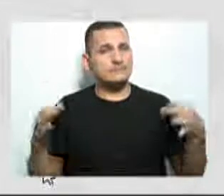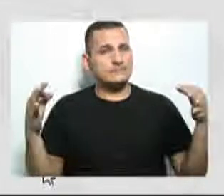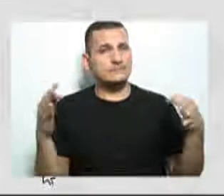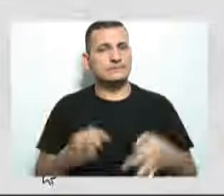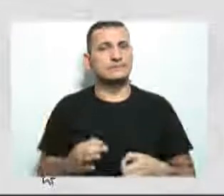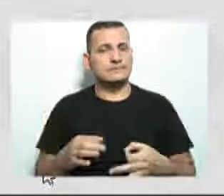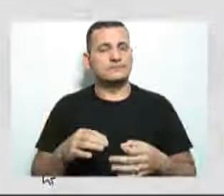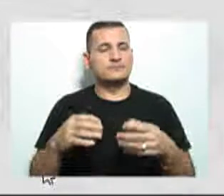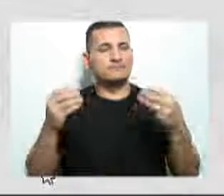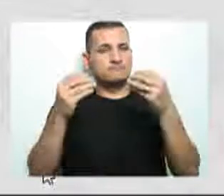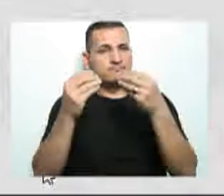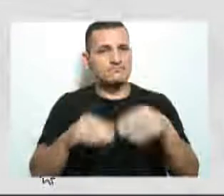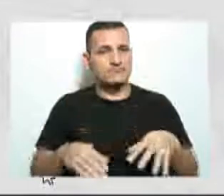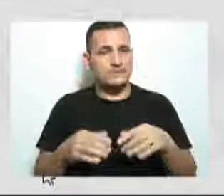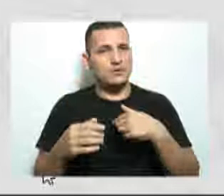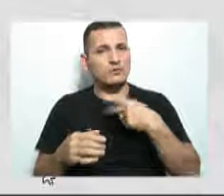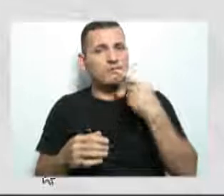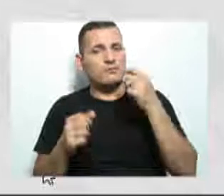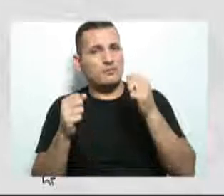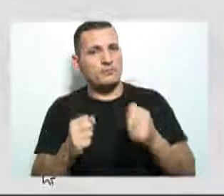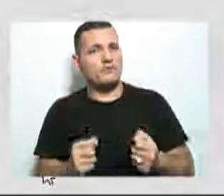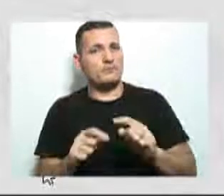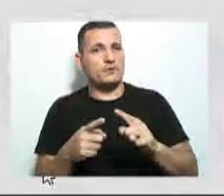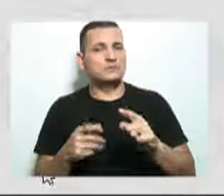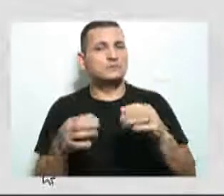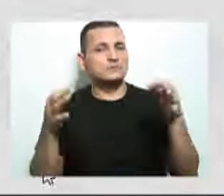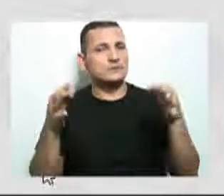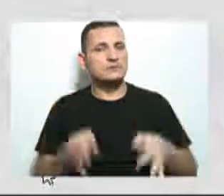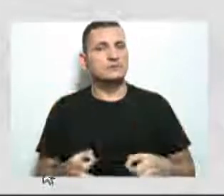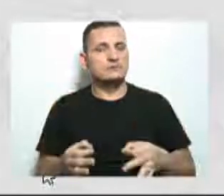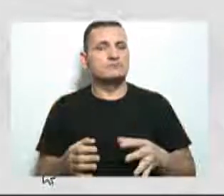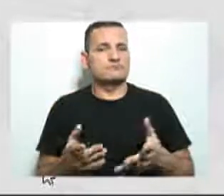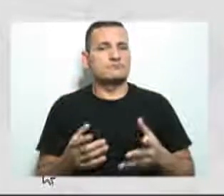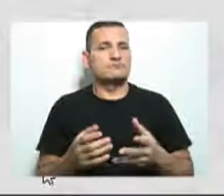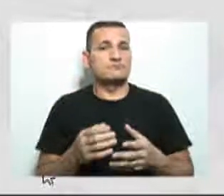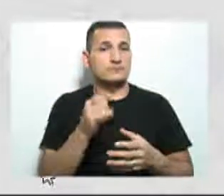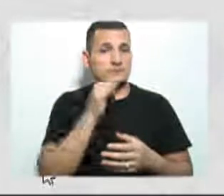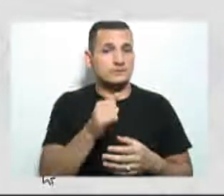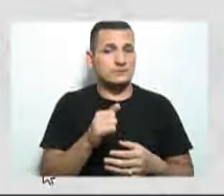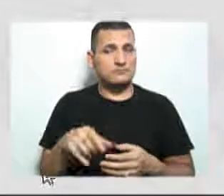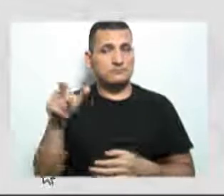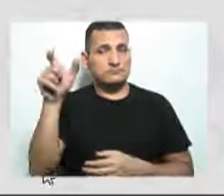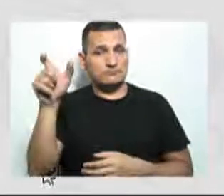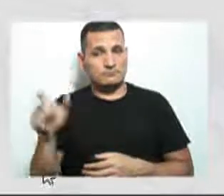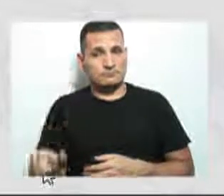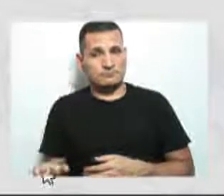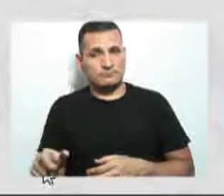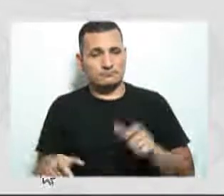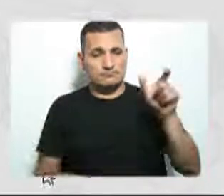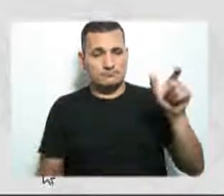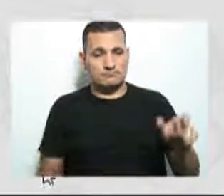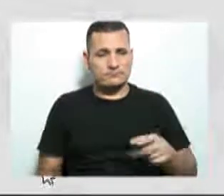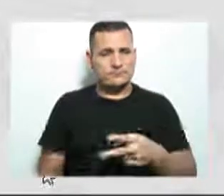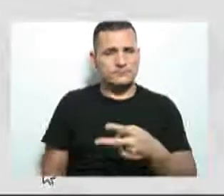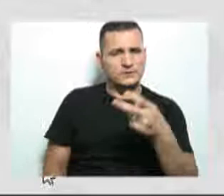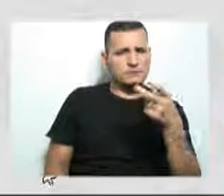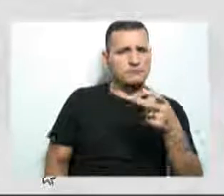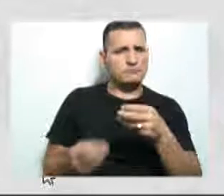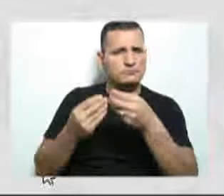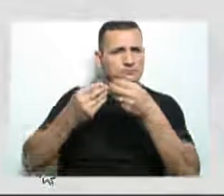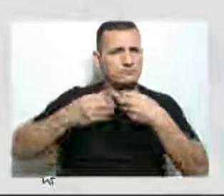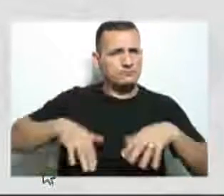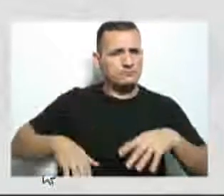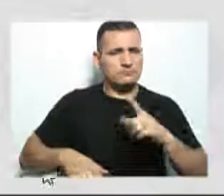vai ser prejudicial, né? Eu falo pode assim, mas é só para amenizar, mas se é o outro lado perceber que está sendo prejudicado e ele